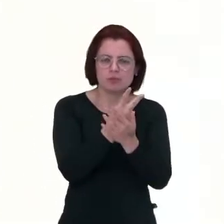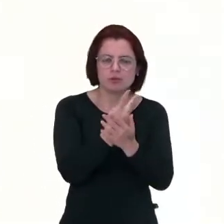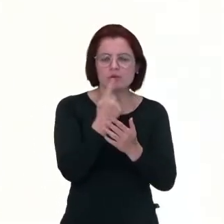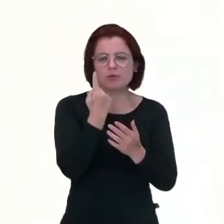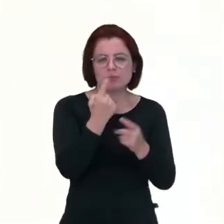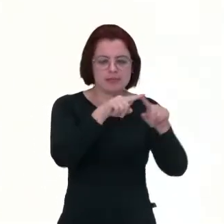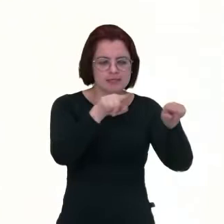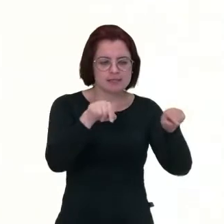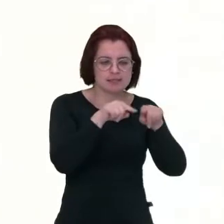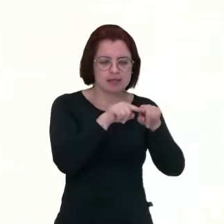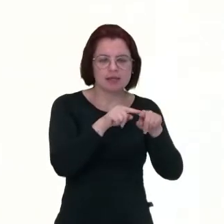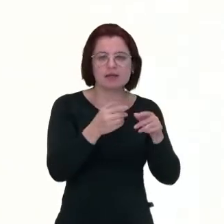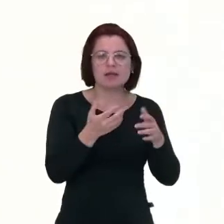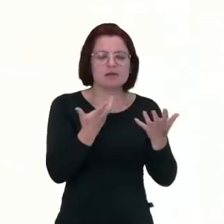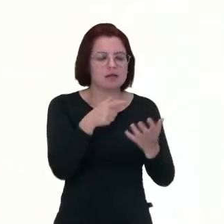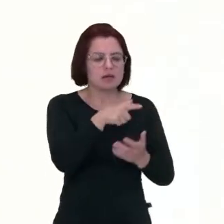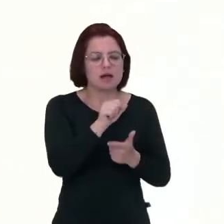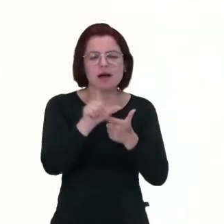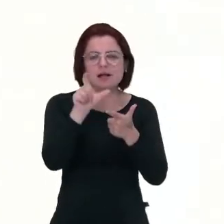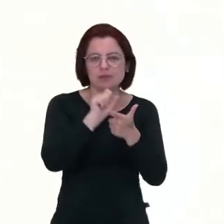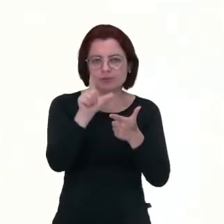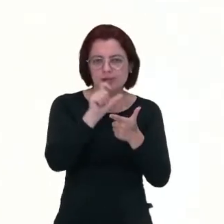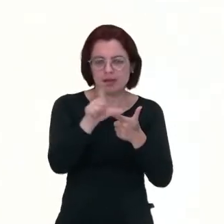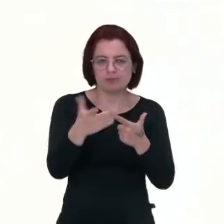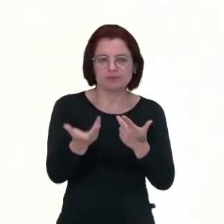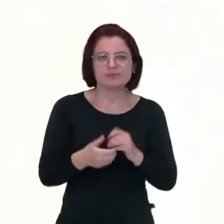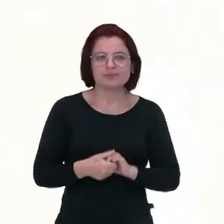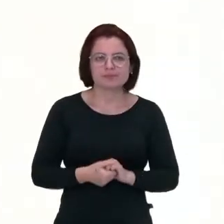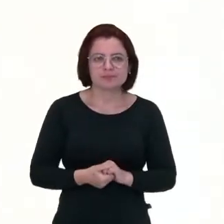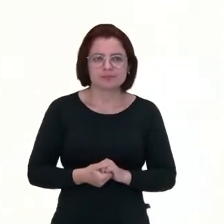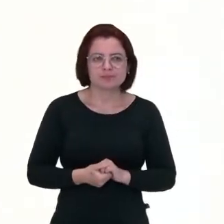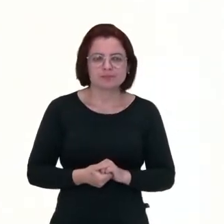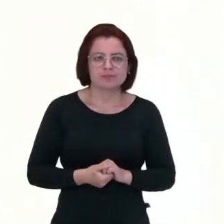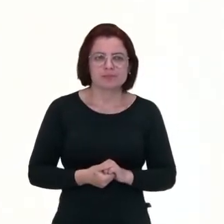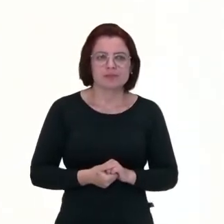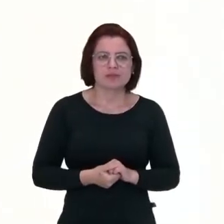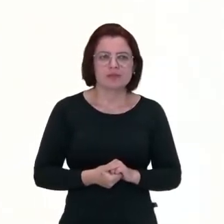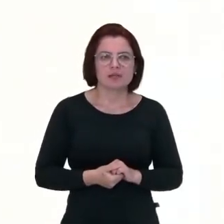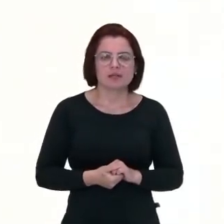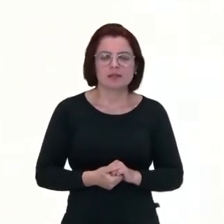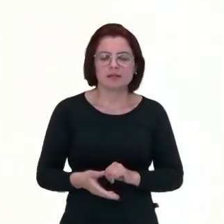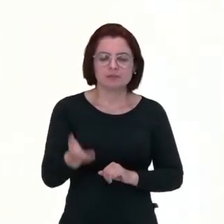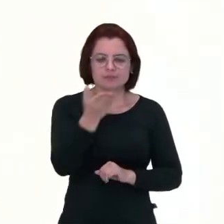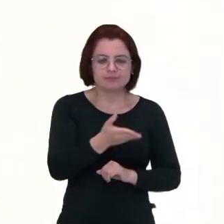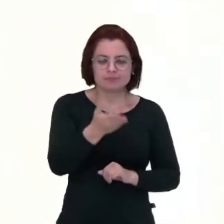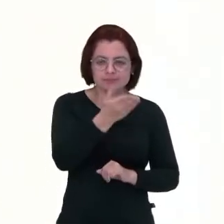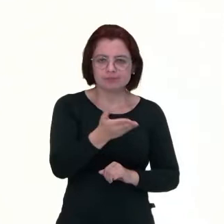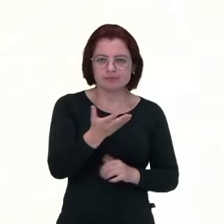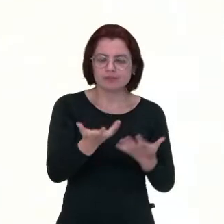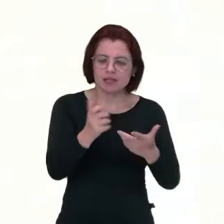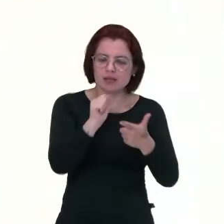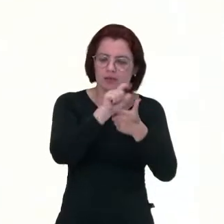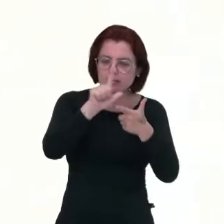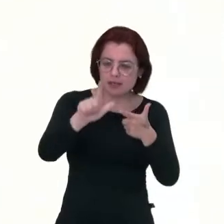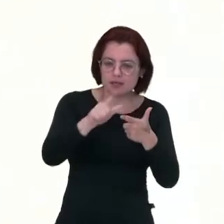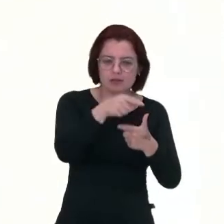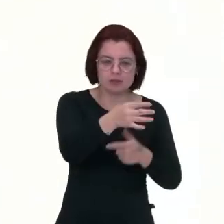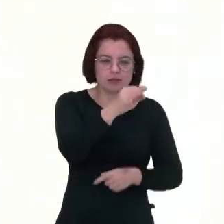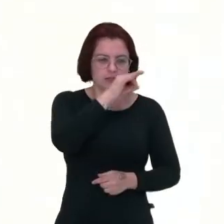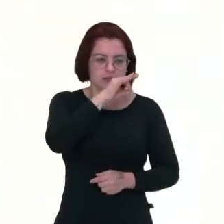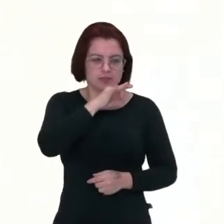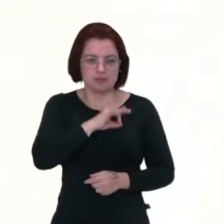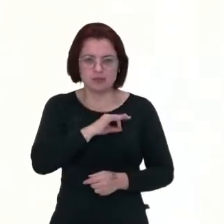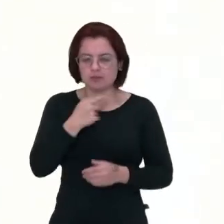em um centro comercial, um centro empresarial. O imóvel adquirido será alugado e o valor do aluguel